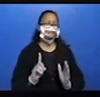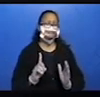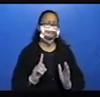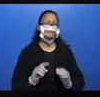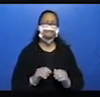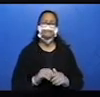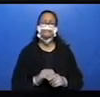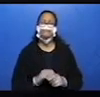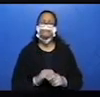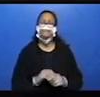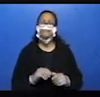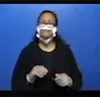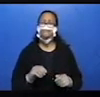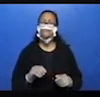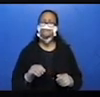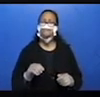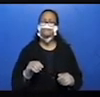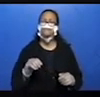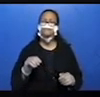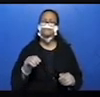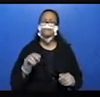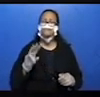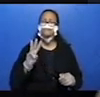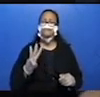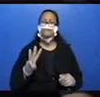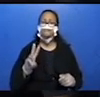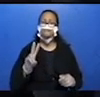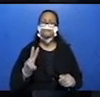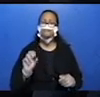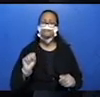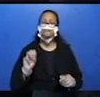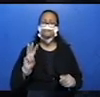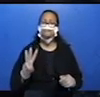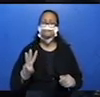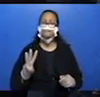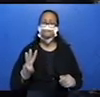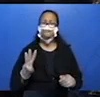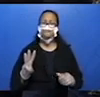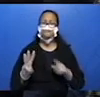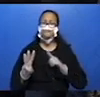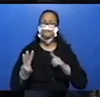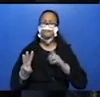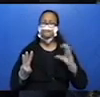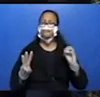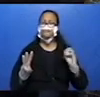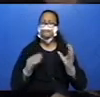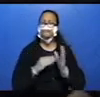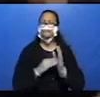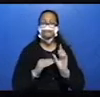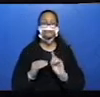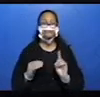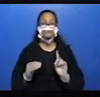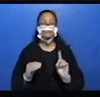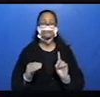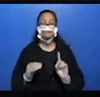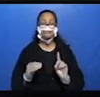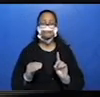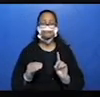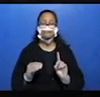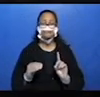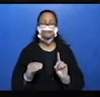3.283 acaba em zero? Não, professora, então não pode ser múltiplo de 10, 100 e 1000.